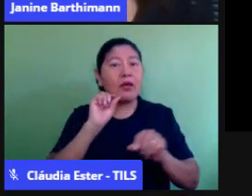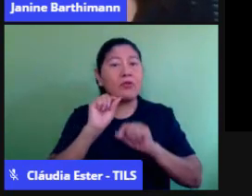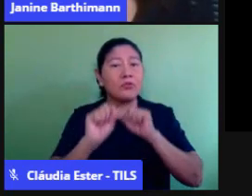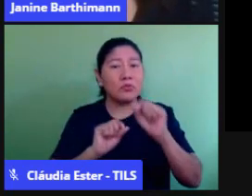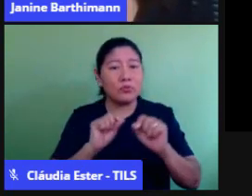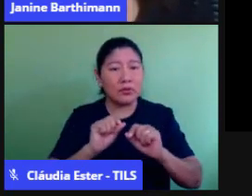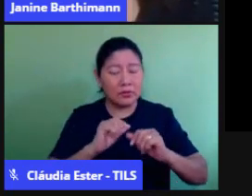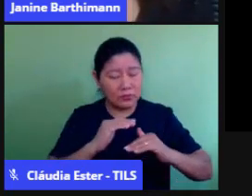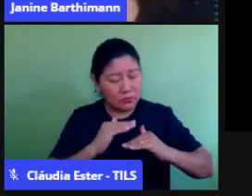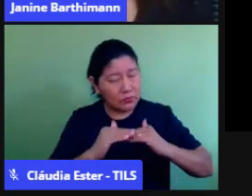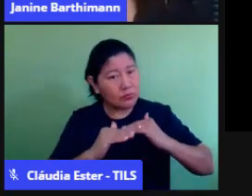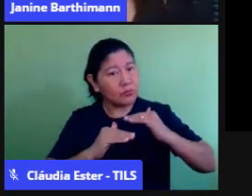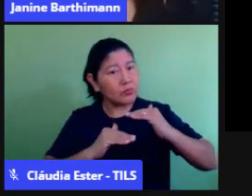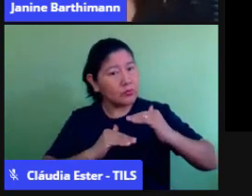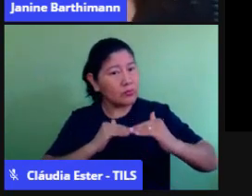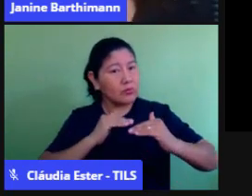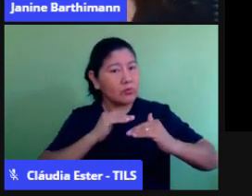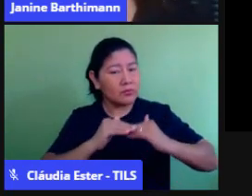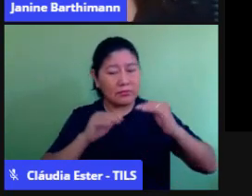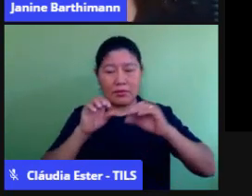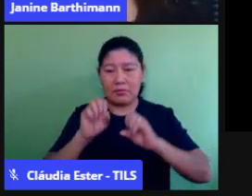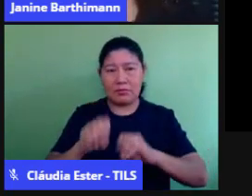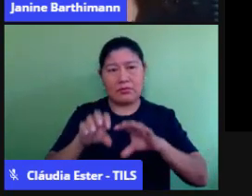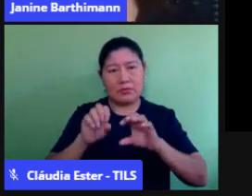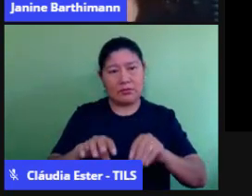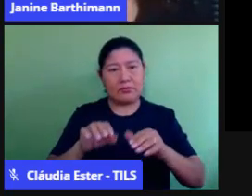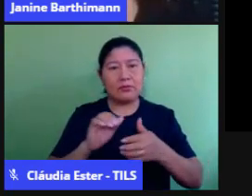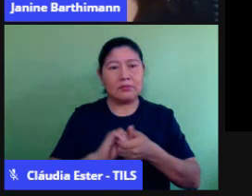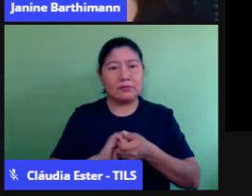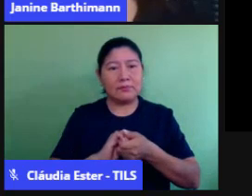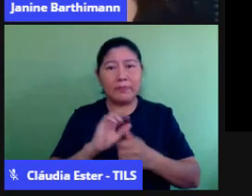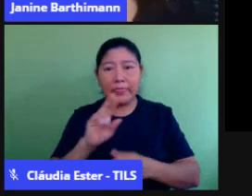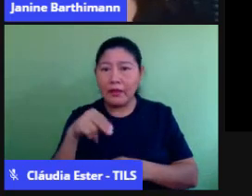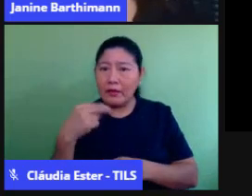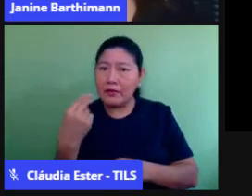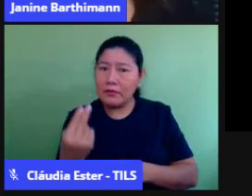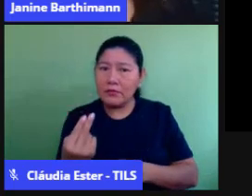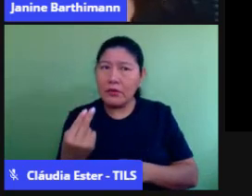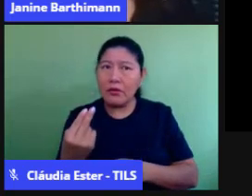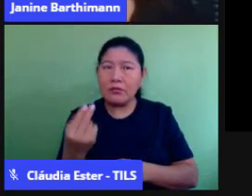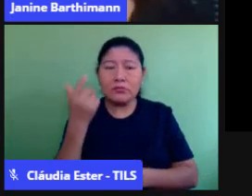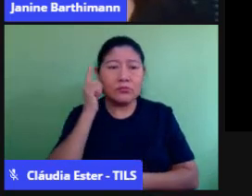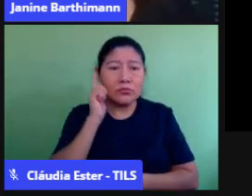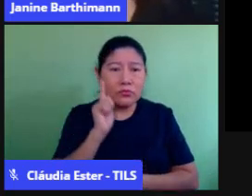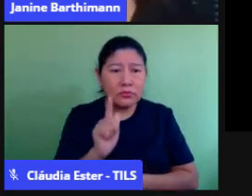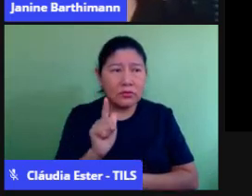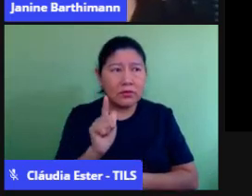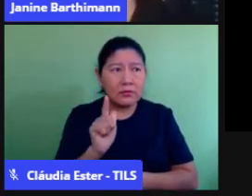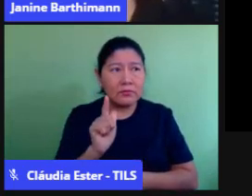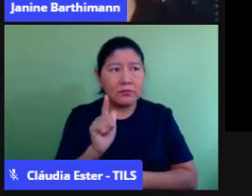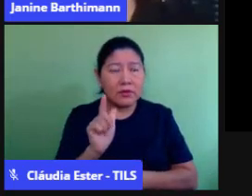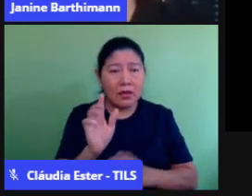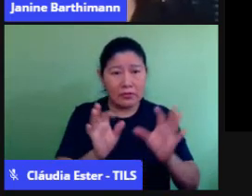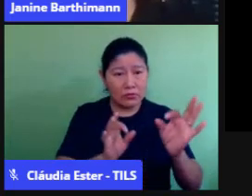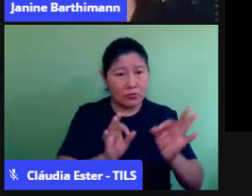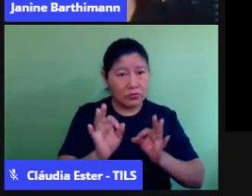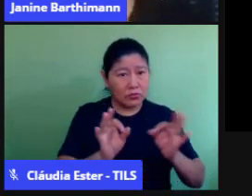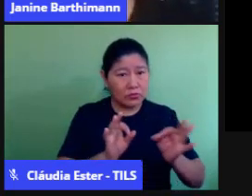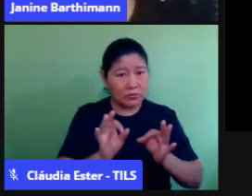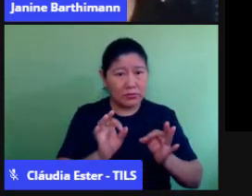processo educacional. Então, até para que nós possamos nos preparar, não